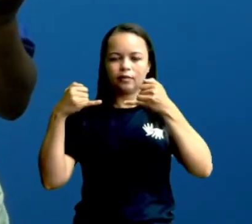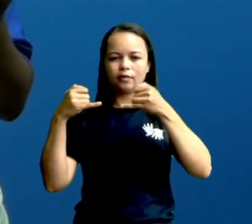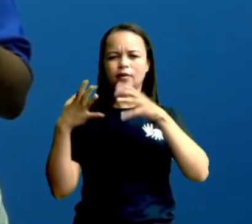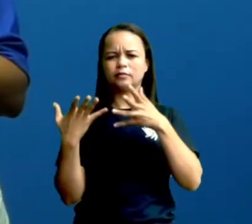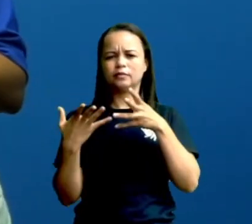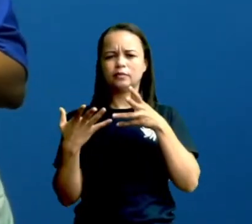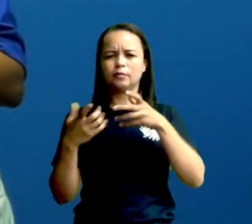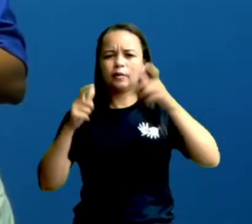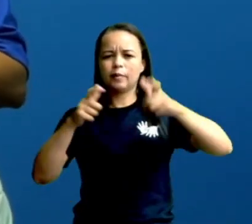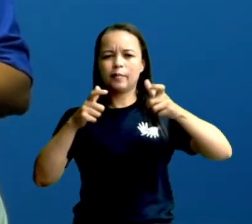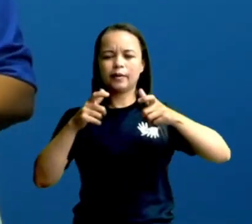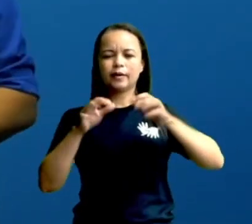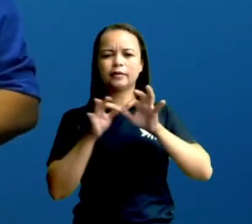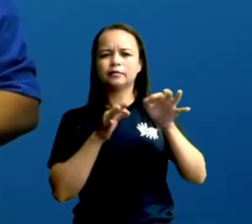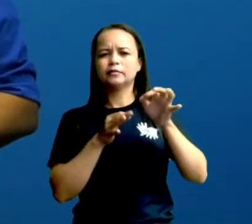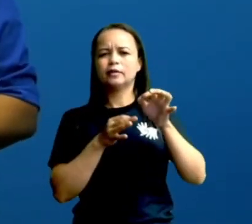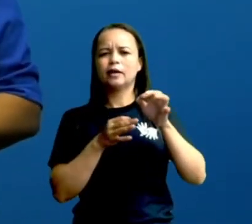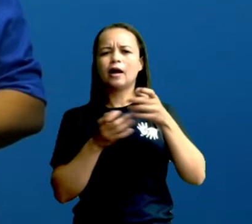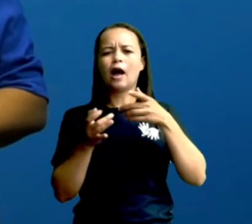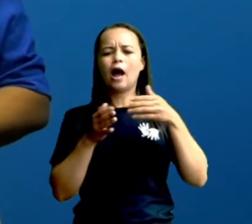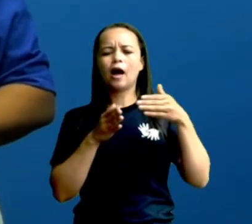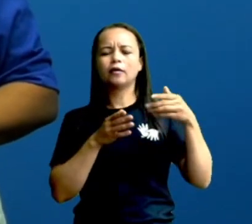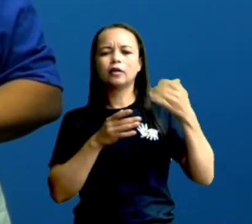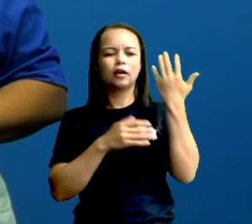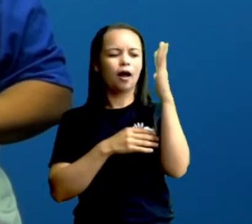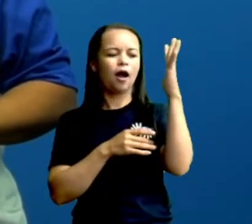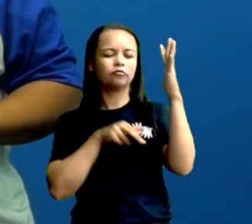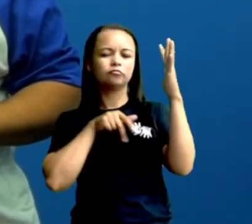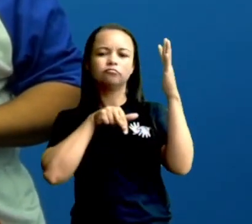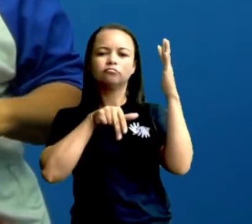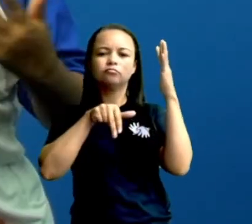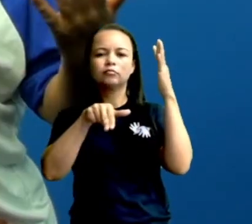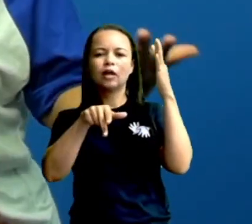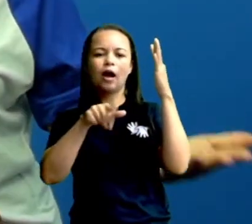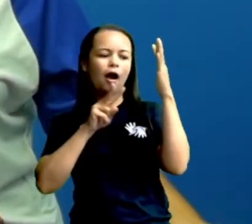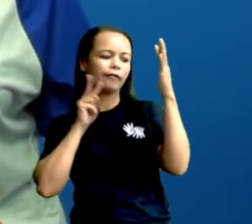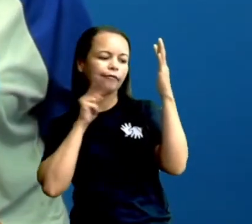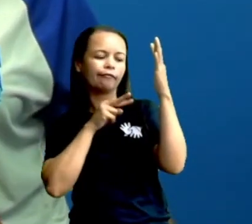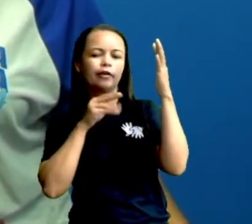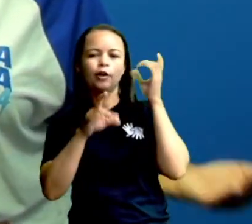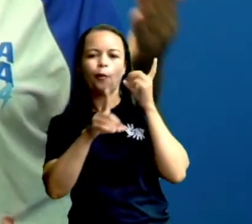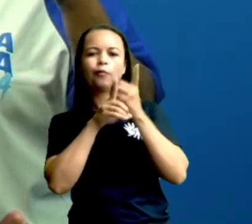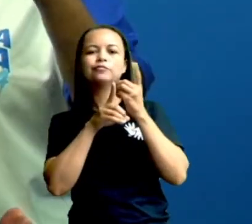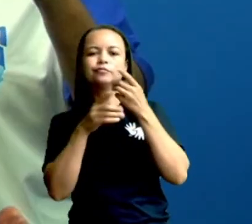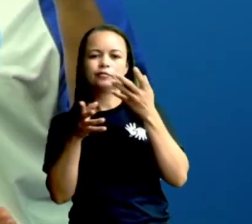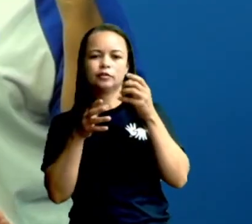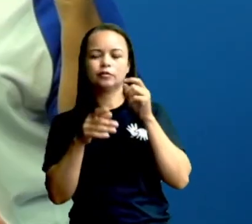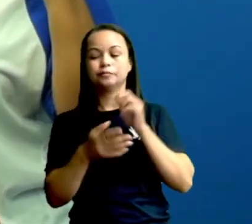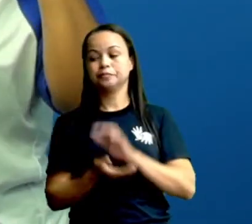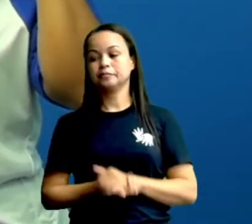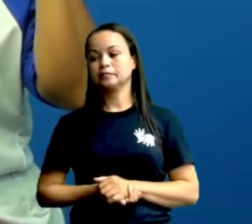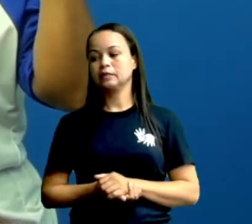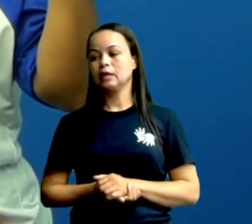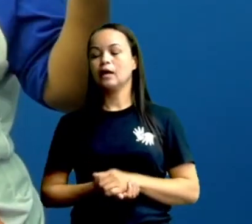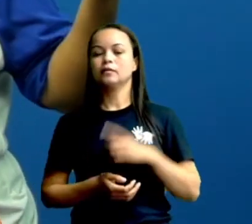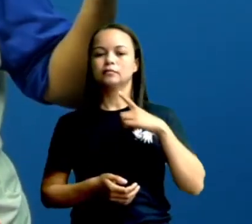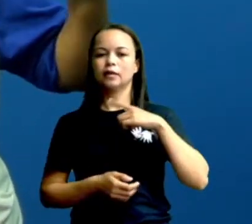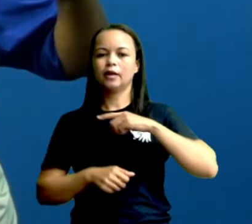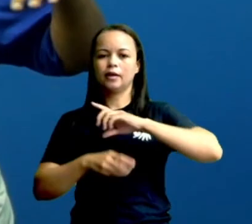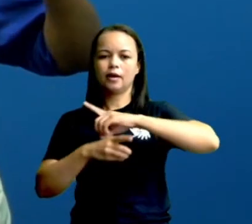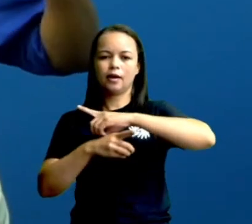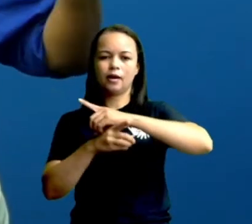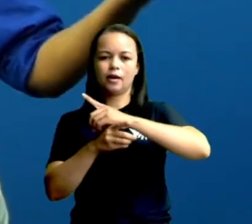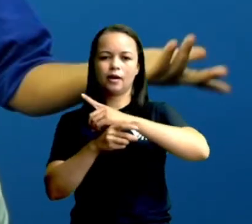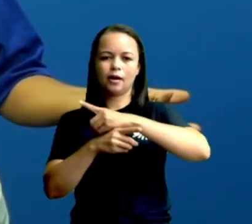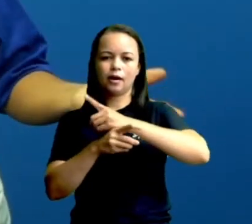usava fita para marcar, eu já passei por essa árvore. Usamos também a bússola, né, que sempre aponta para o norte,